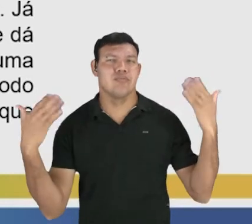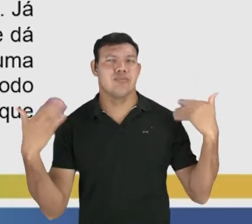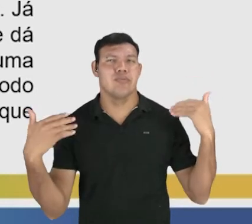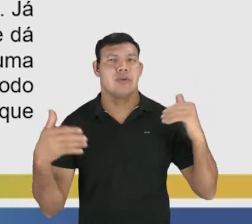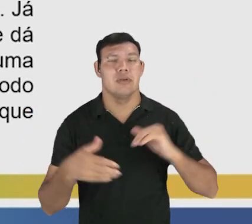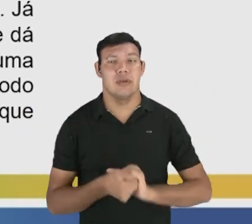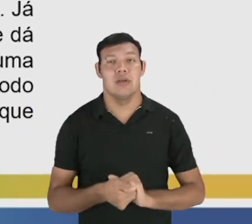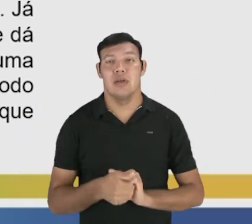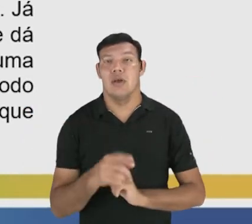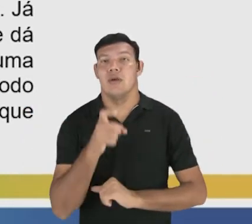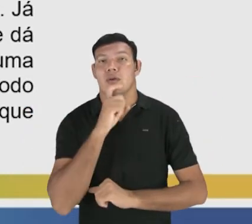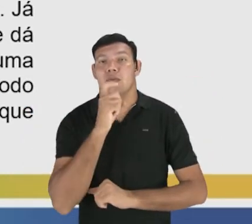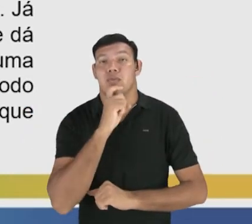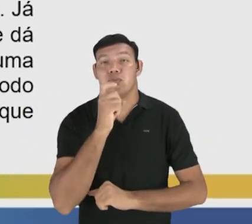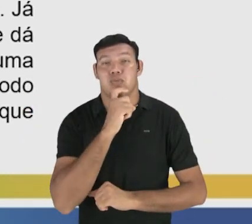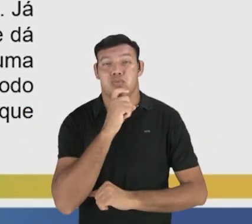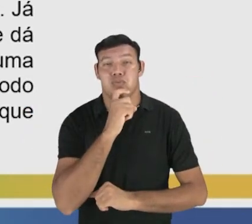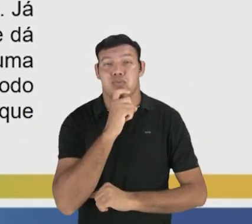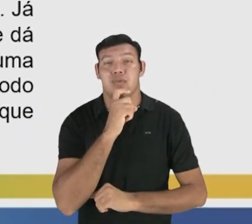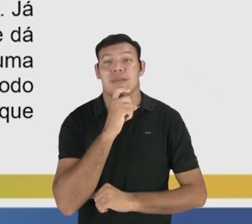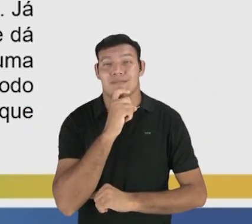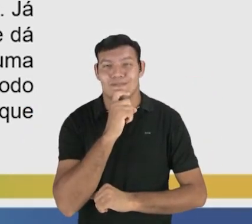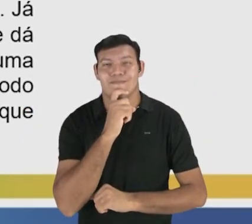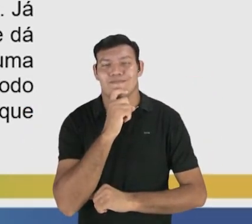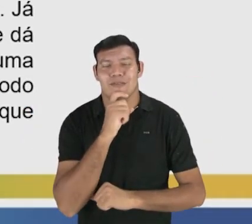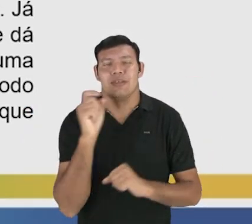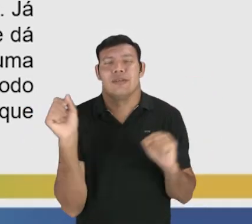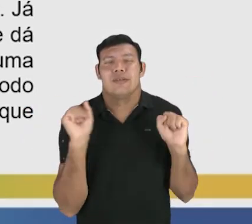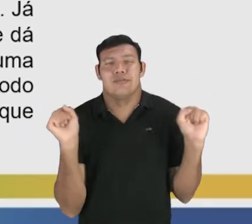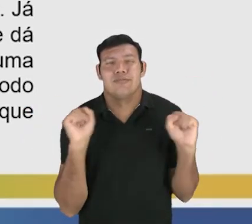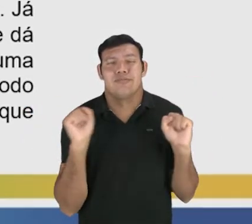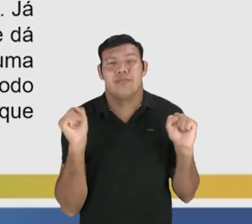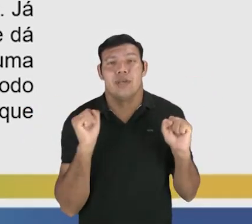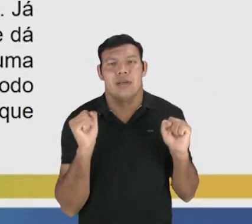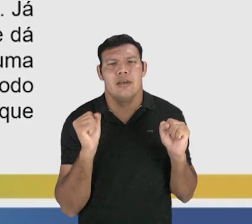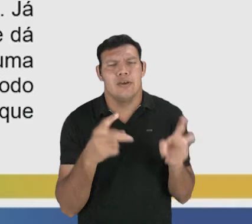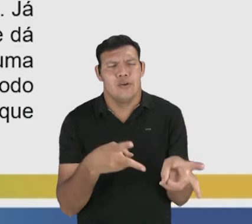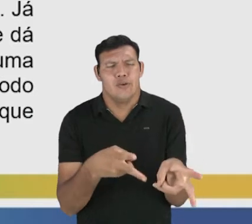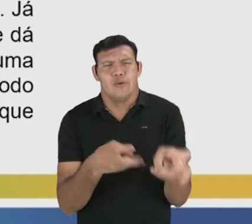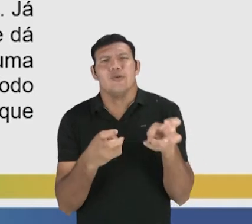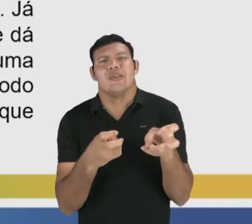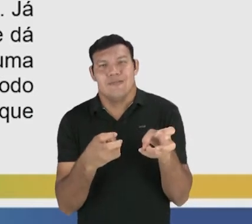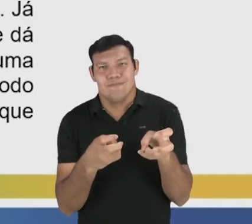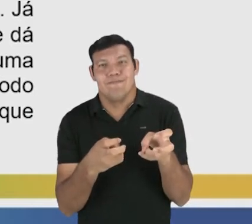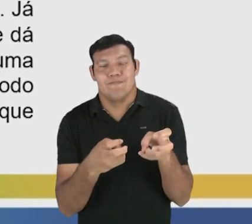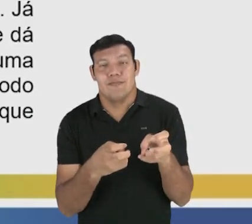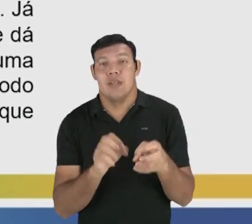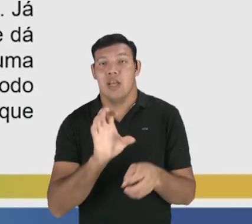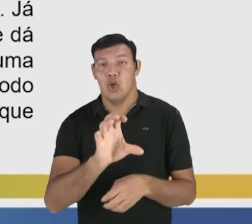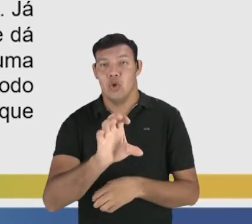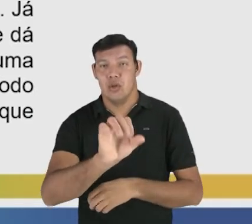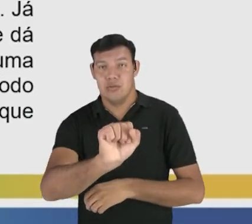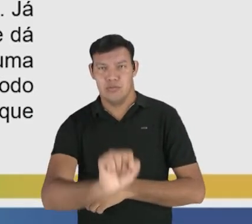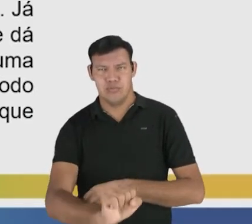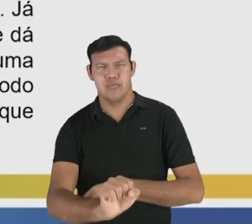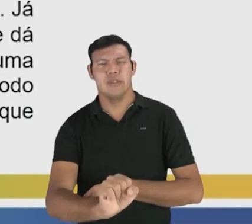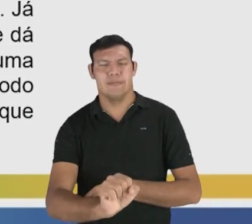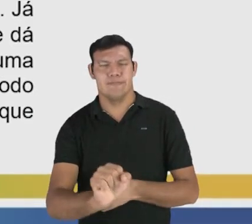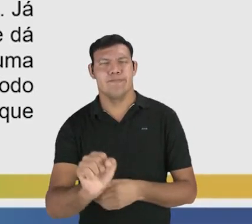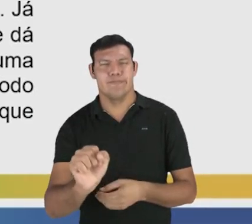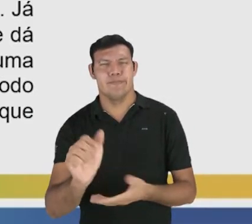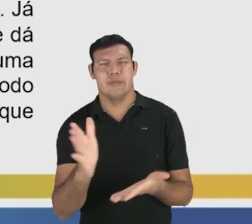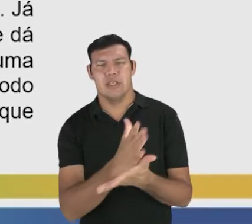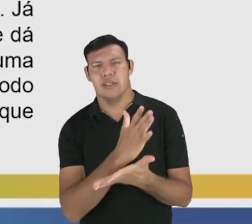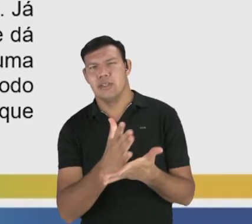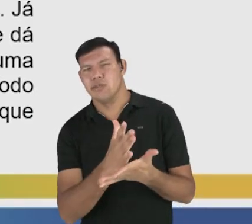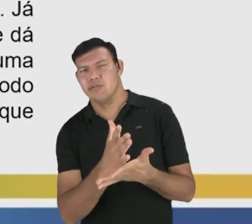estação mais fria e ela é bastante percebida na região sul, onde pode acontecer até alguns episódios de